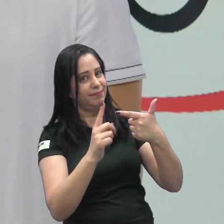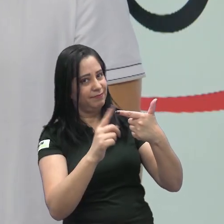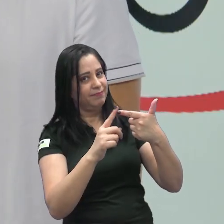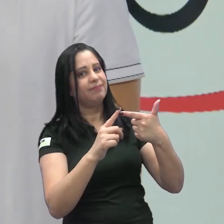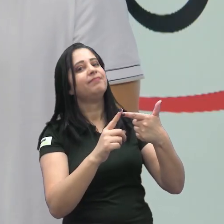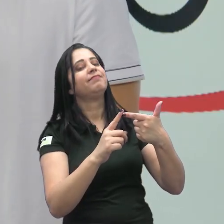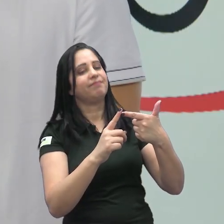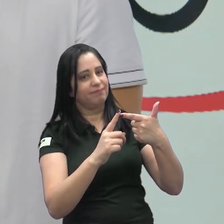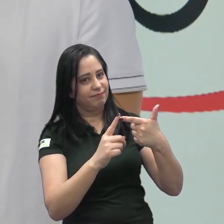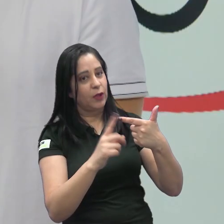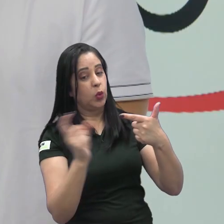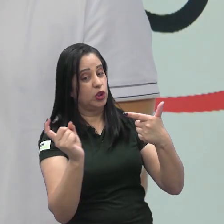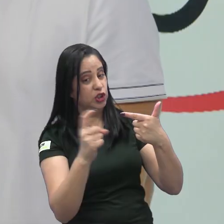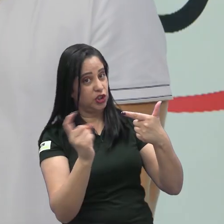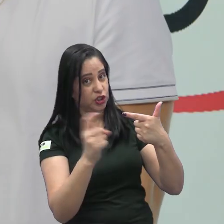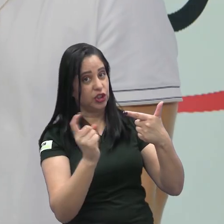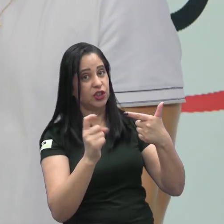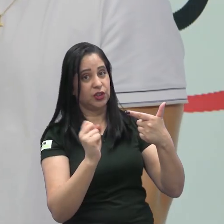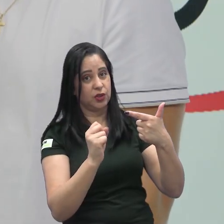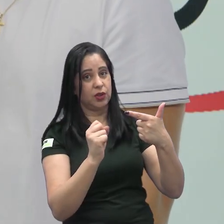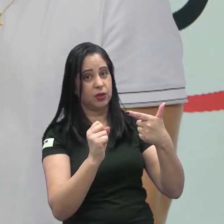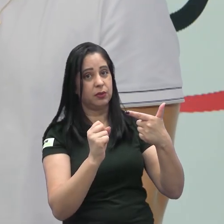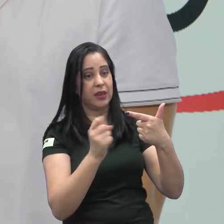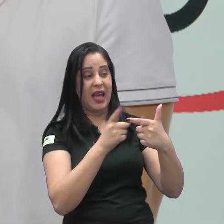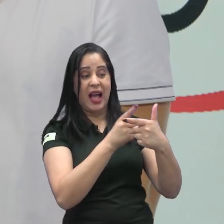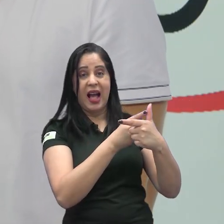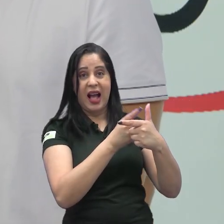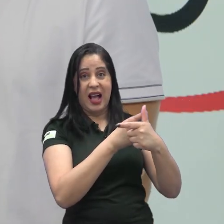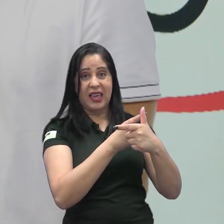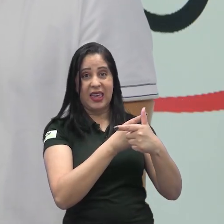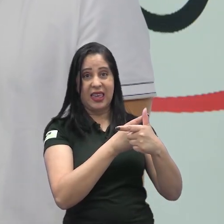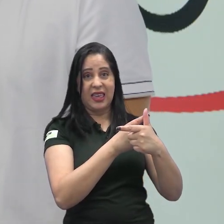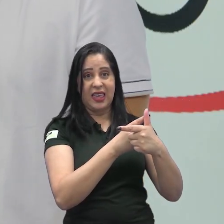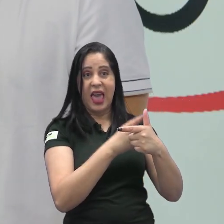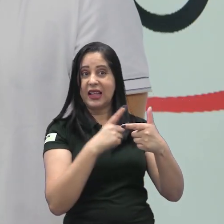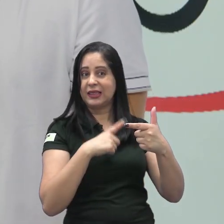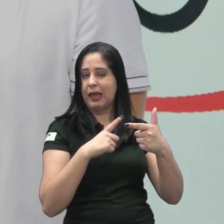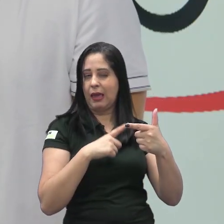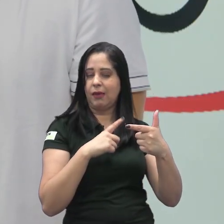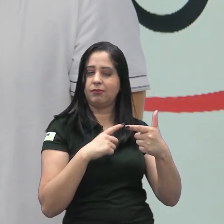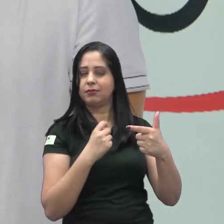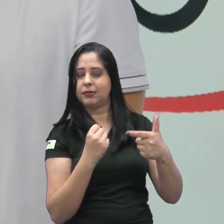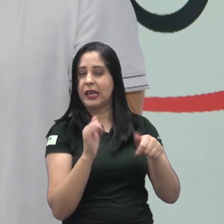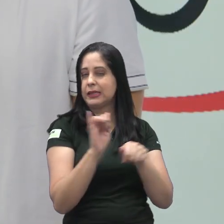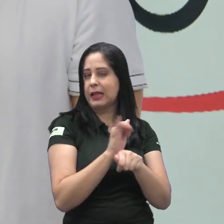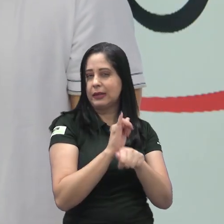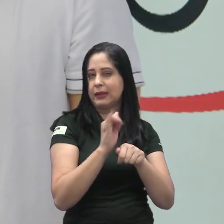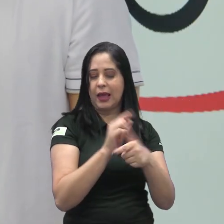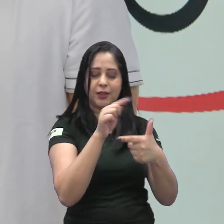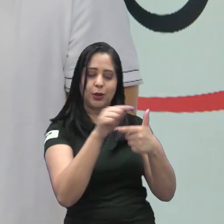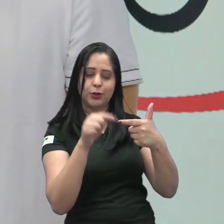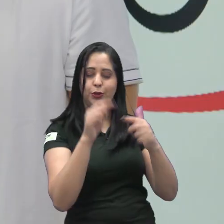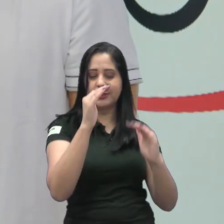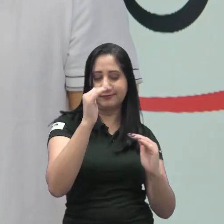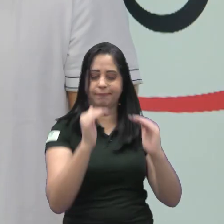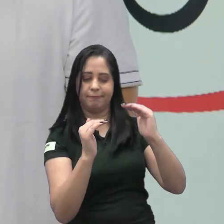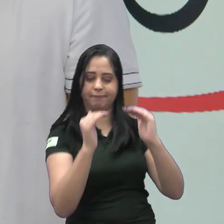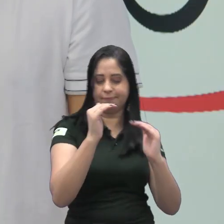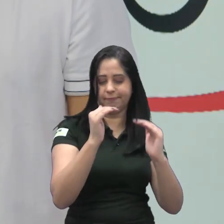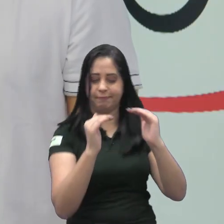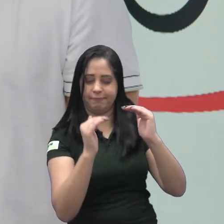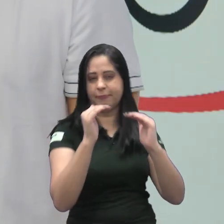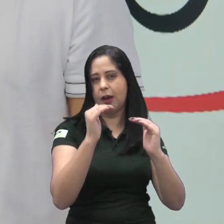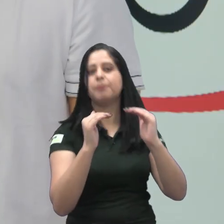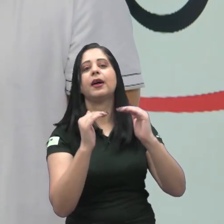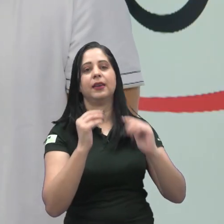ó, tá junto com ele, porque até o próprio Instagram, ele faz algumas ferramentas que é parecida com o TikTok, os dois estão ali, bem